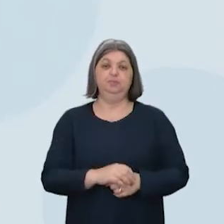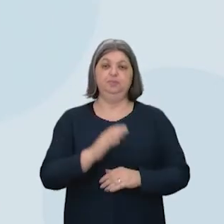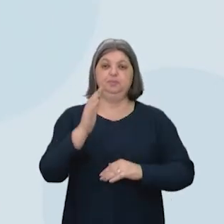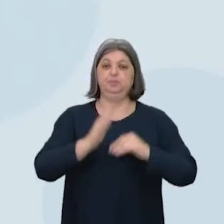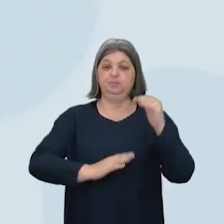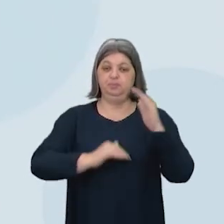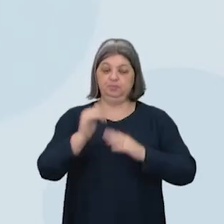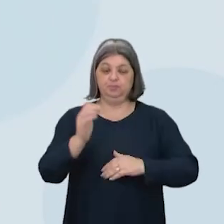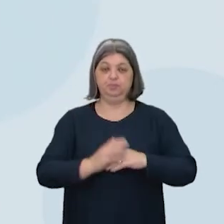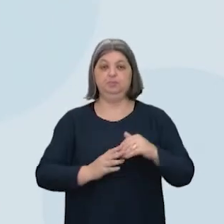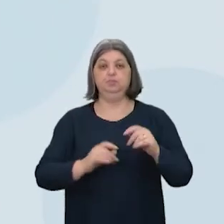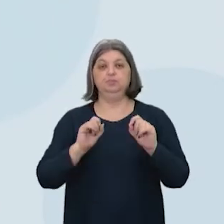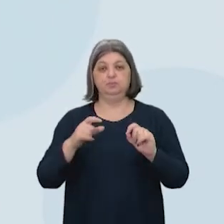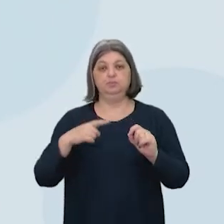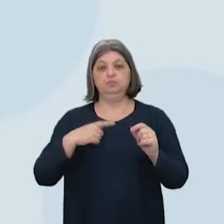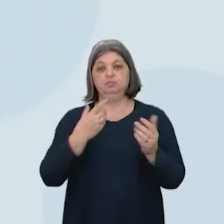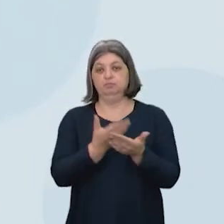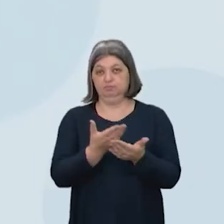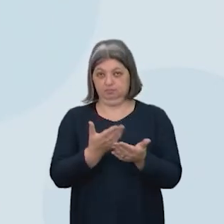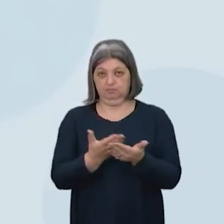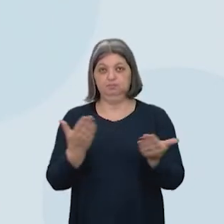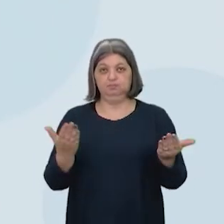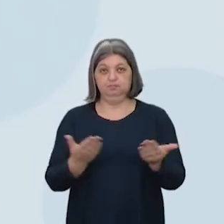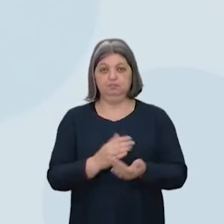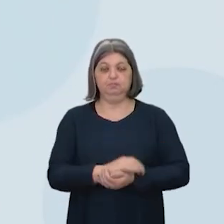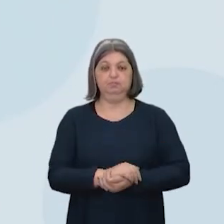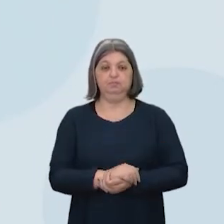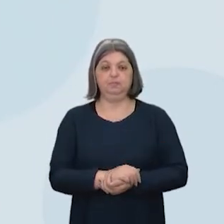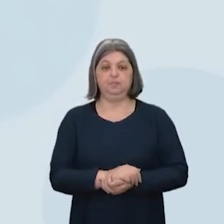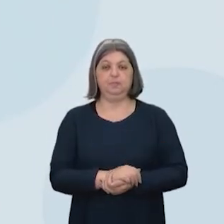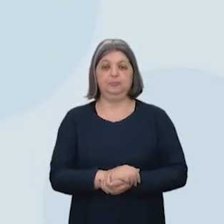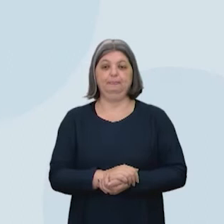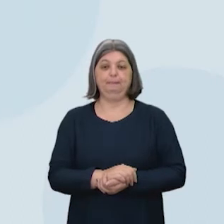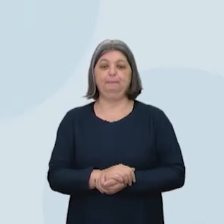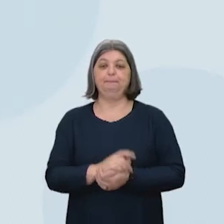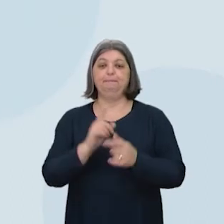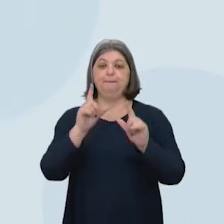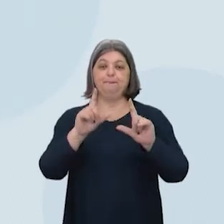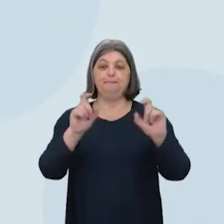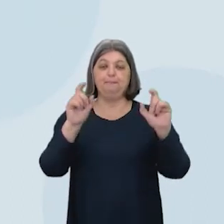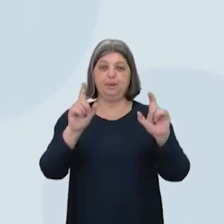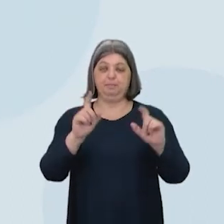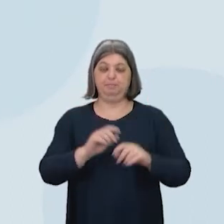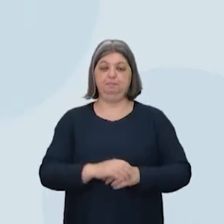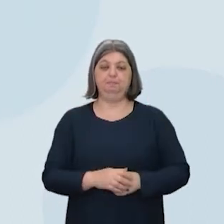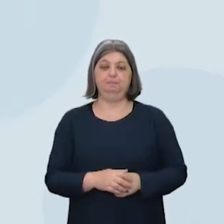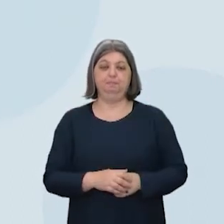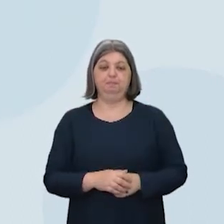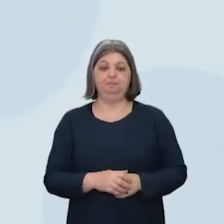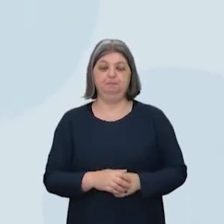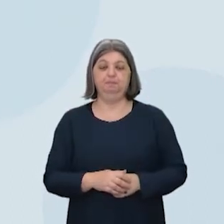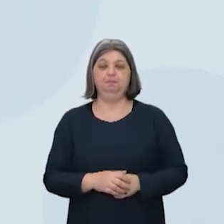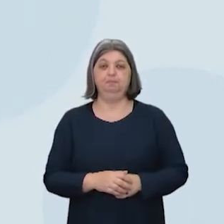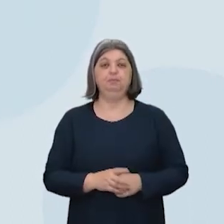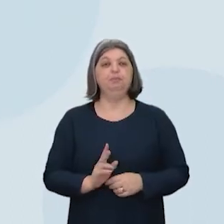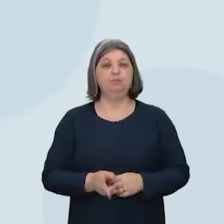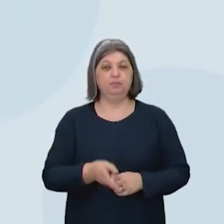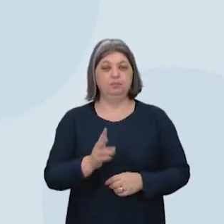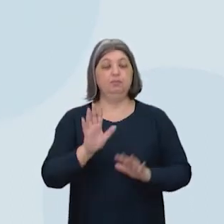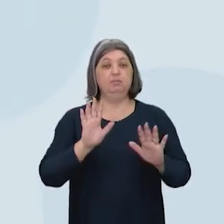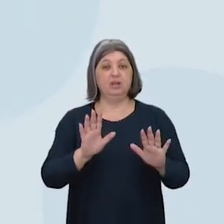habilidades abordadas na aula de hoje, né? Dá um print aí na tela e vamos seguir, né? Antes